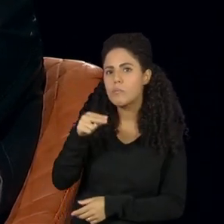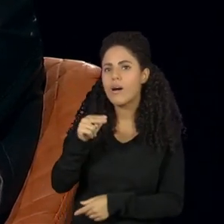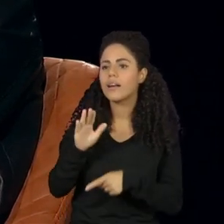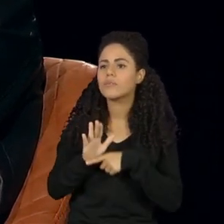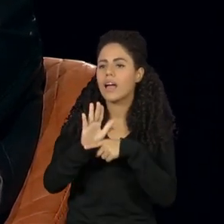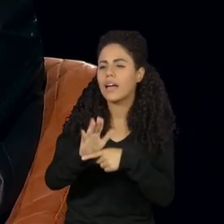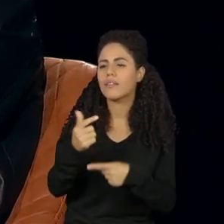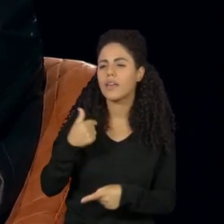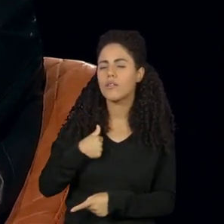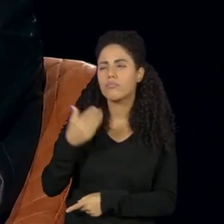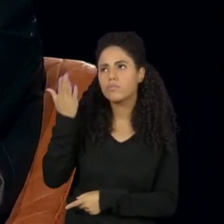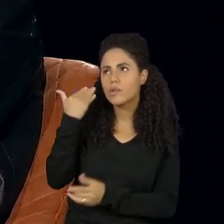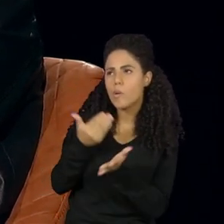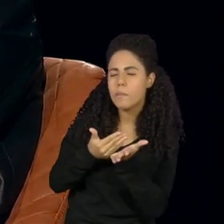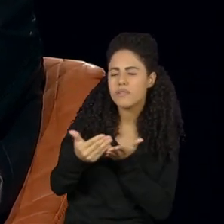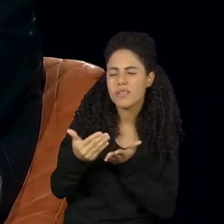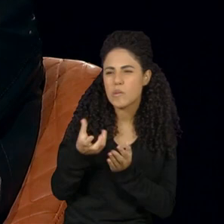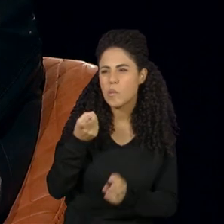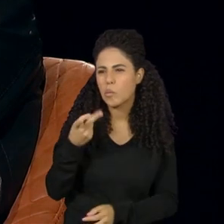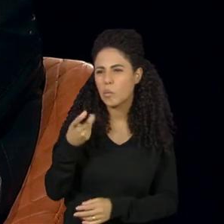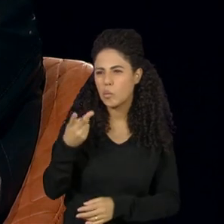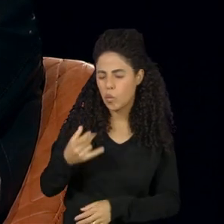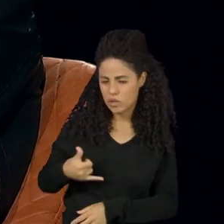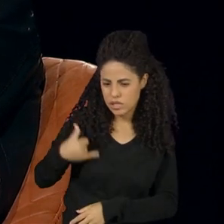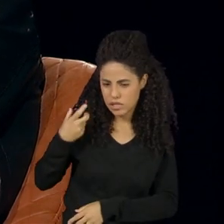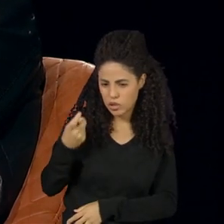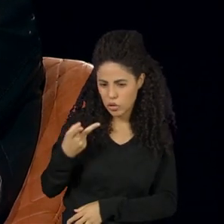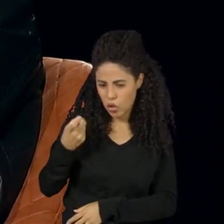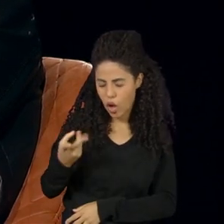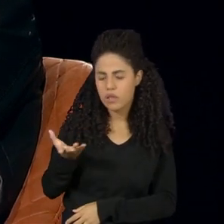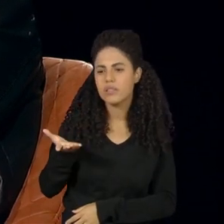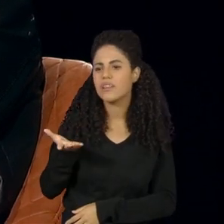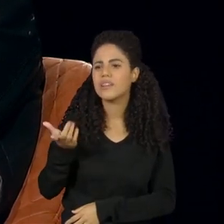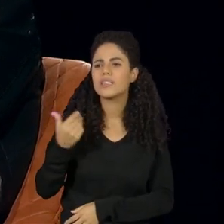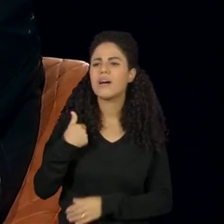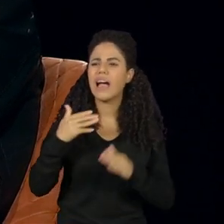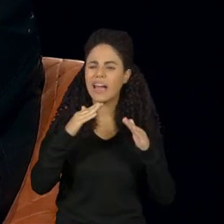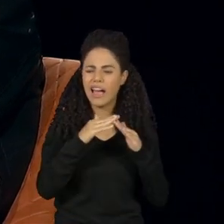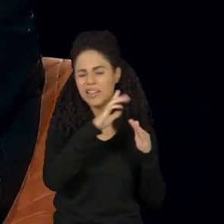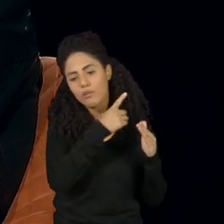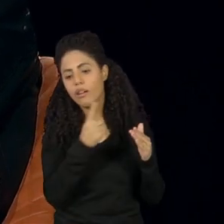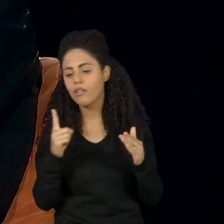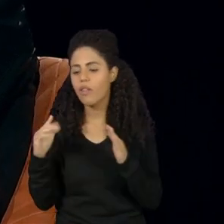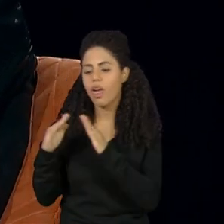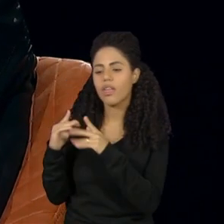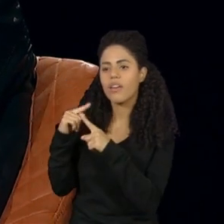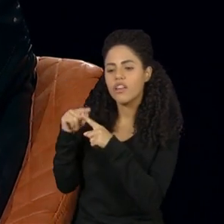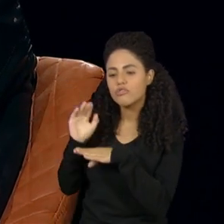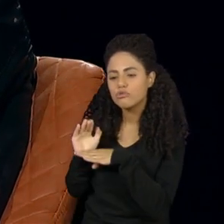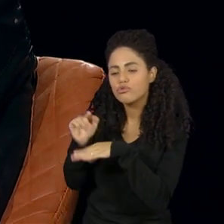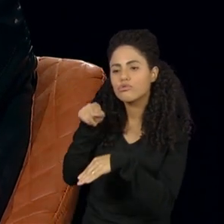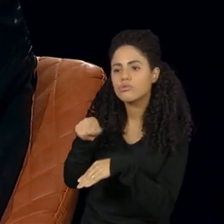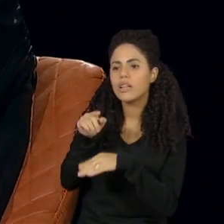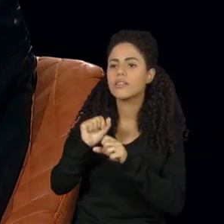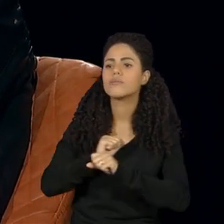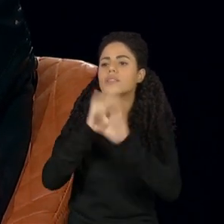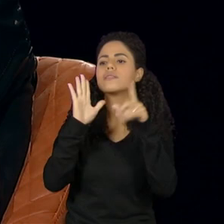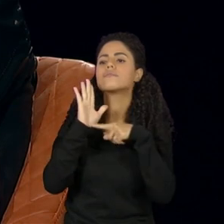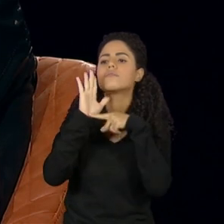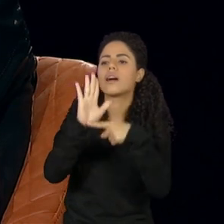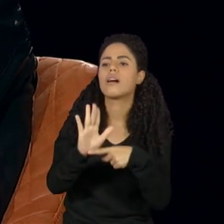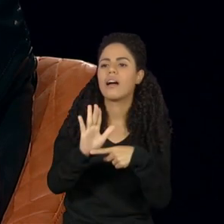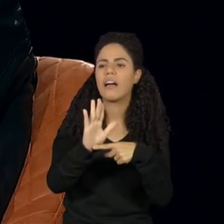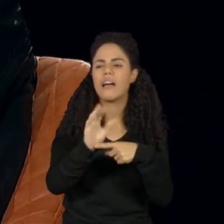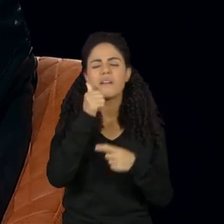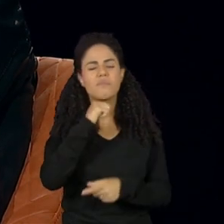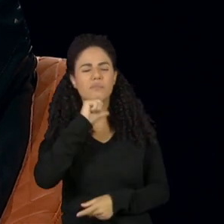Eu tinha 12 anos, eu falei, eu quero, né? Era só pra sair de casa. E eu sempre deixo muito claro que eu não era bronca com a minha mãe nem com